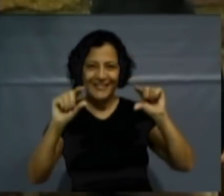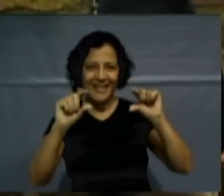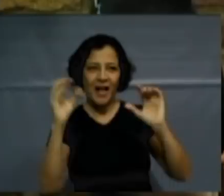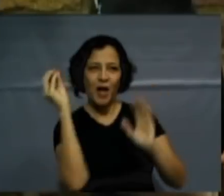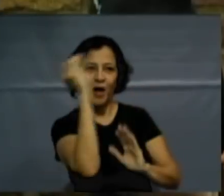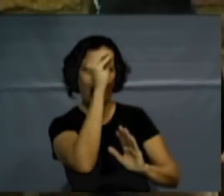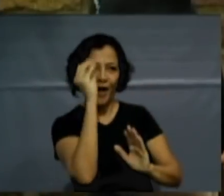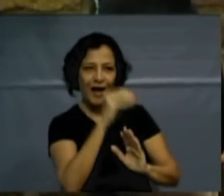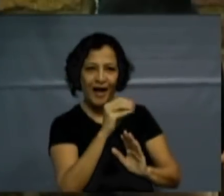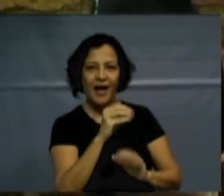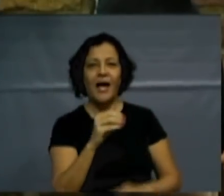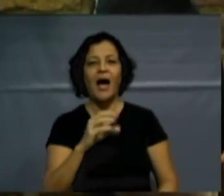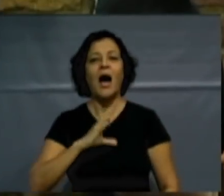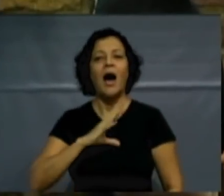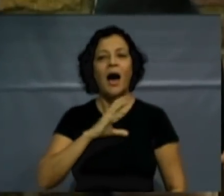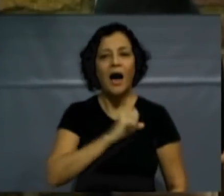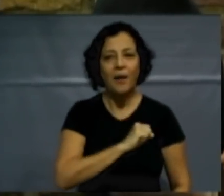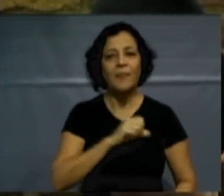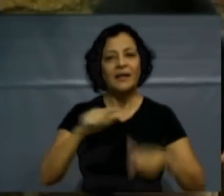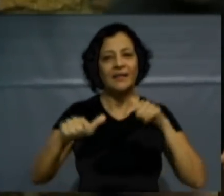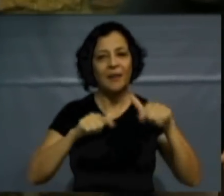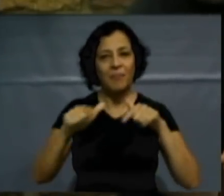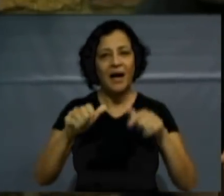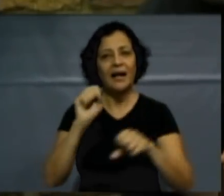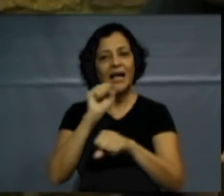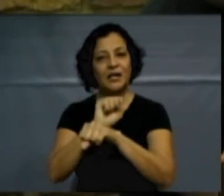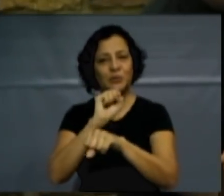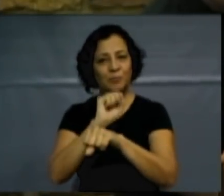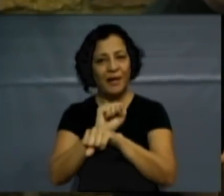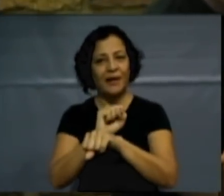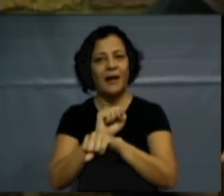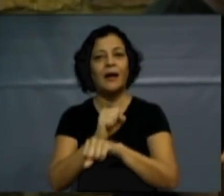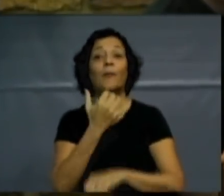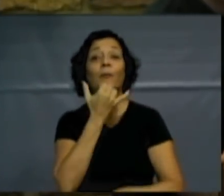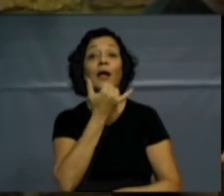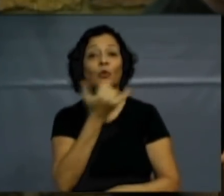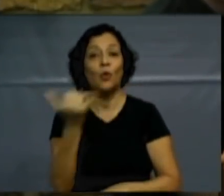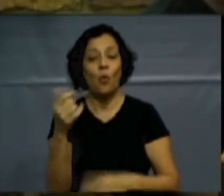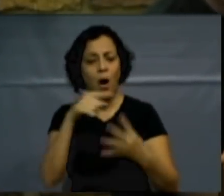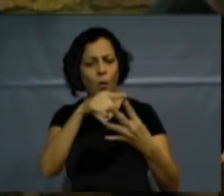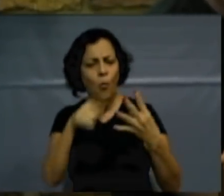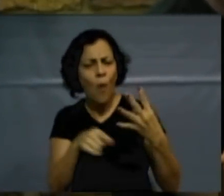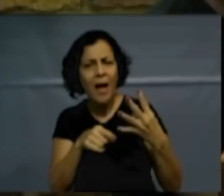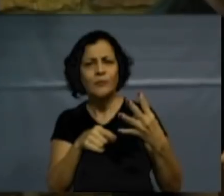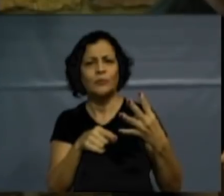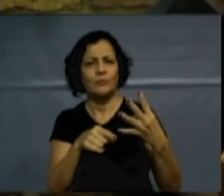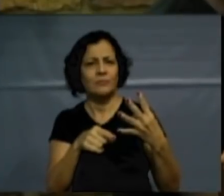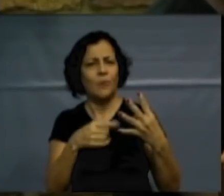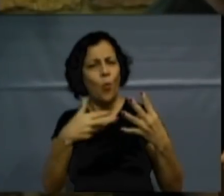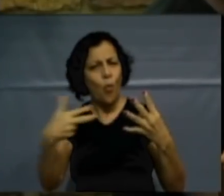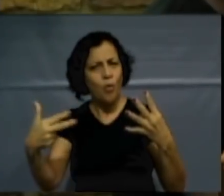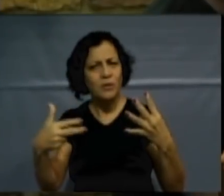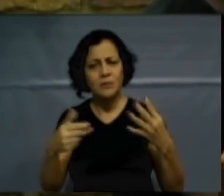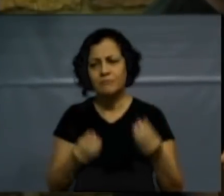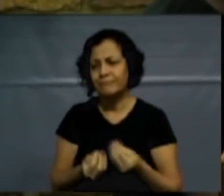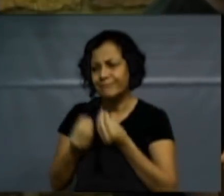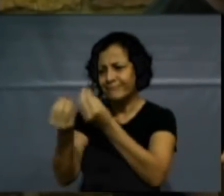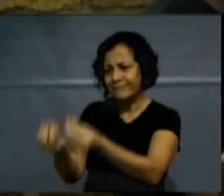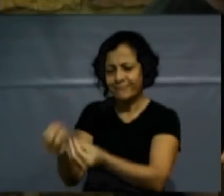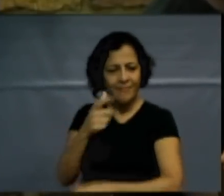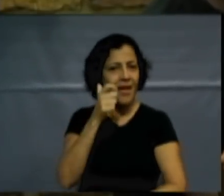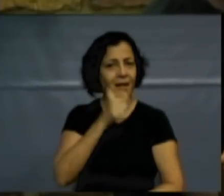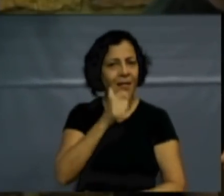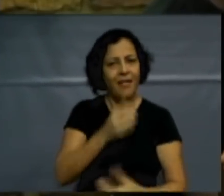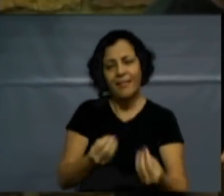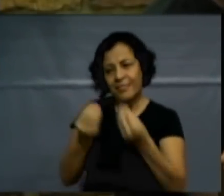perdoa. São 4 coisas, 4 indicações que Abigail deu para ele. Será que se a